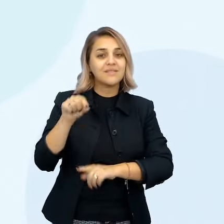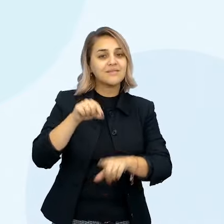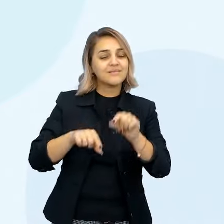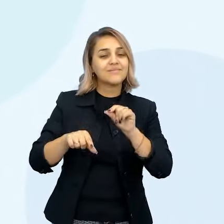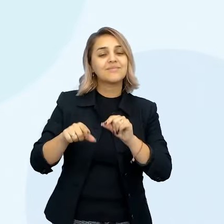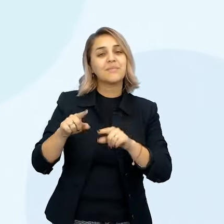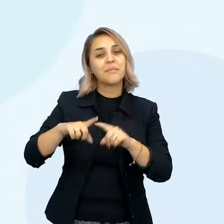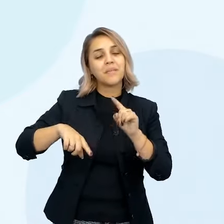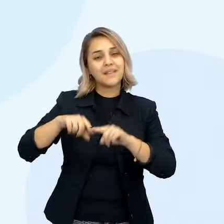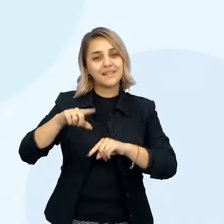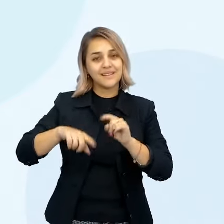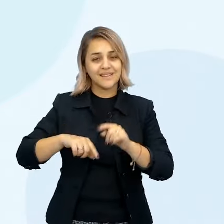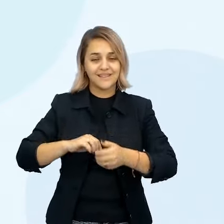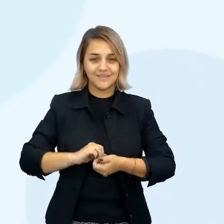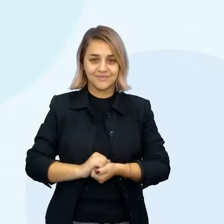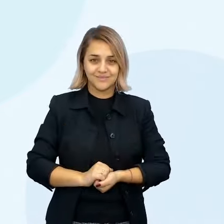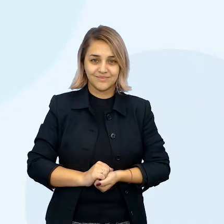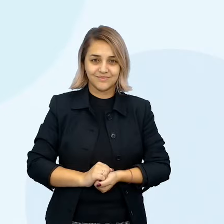favor.